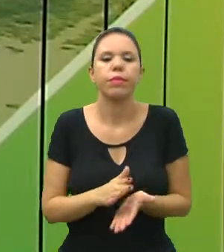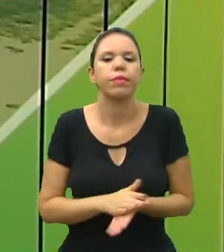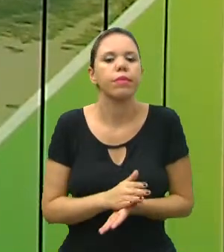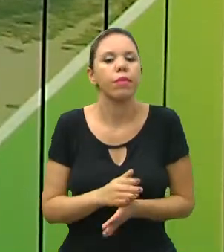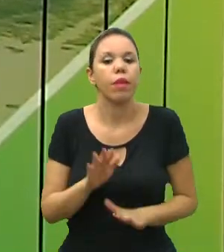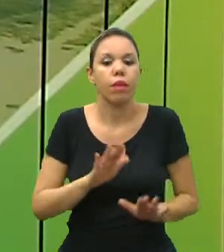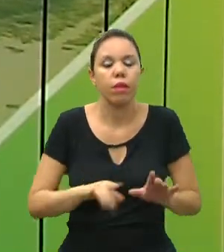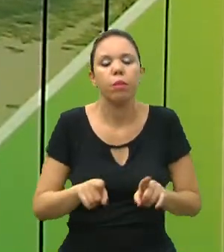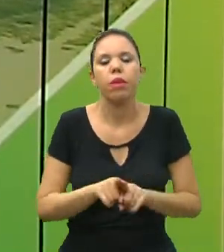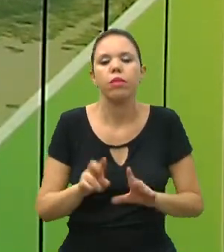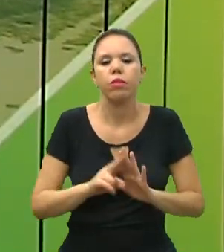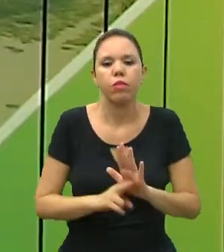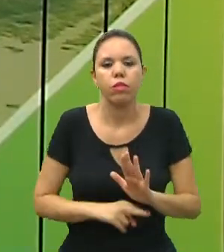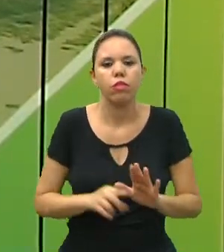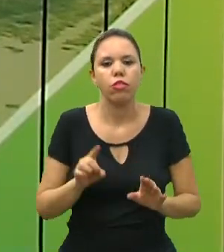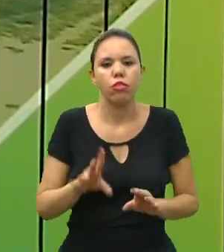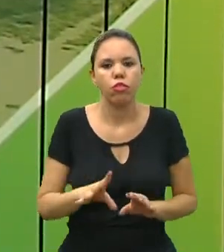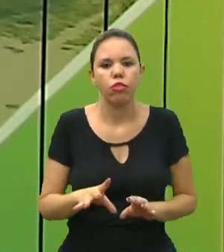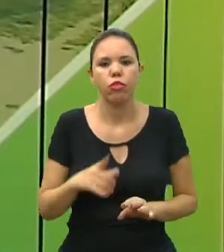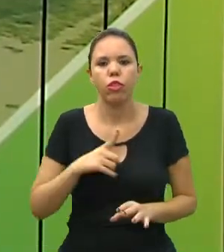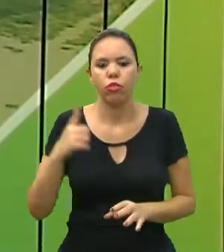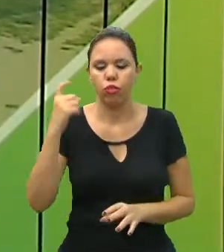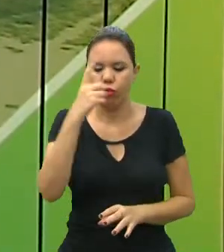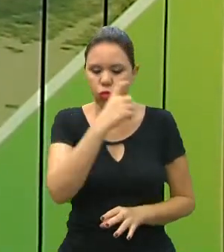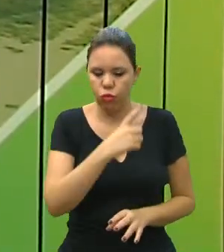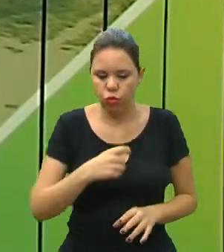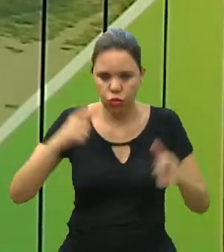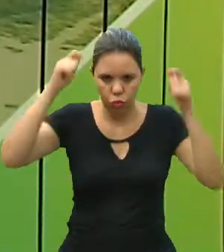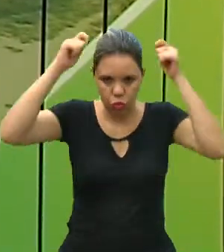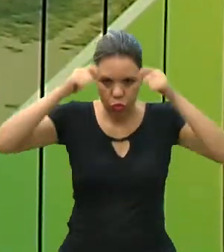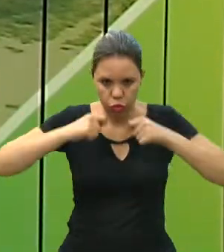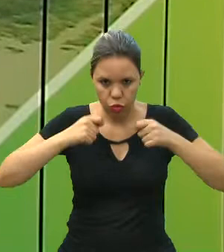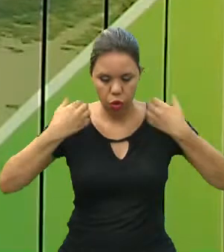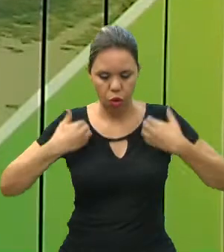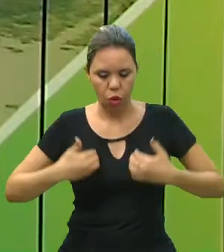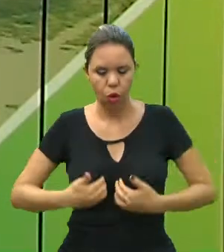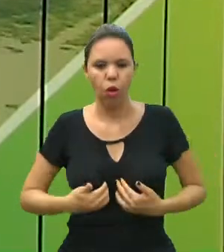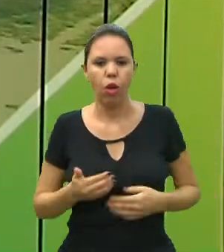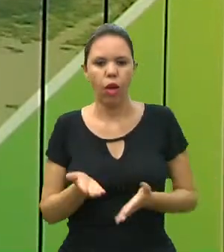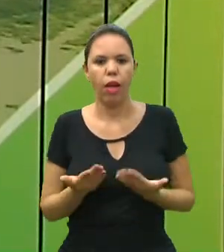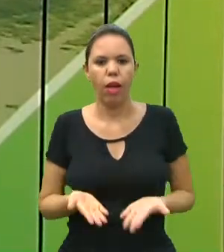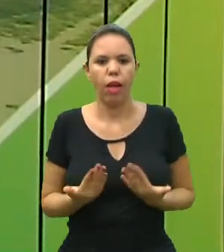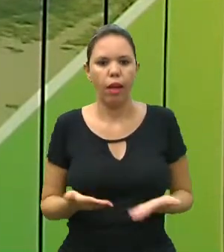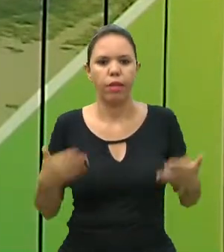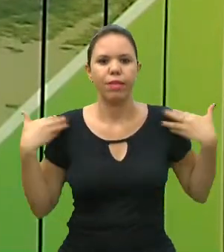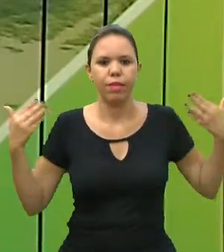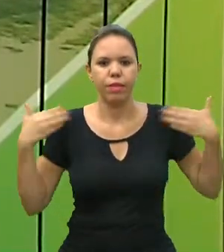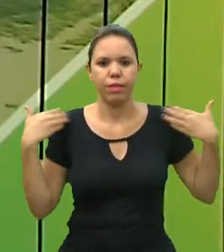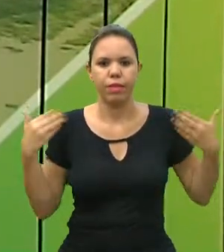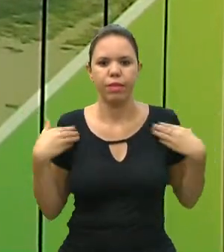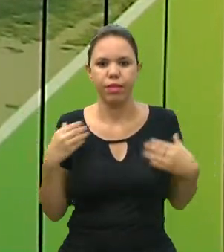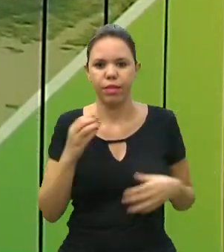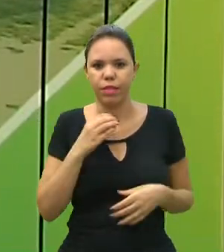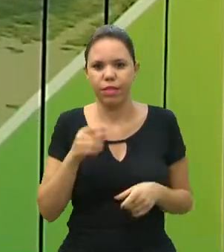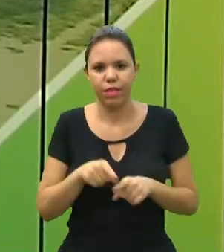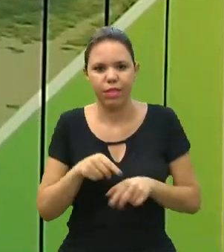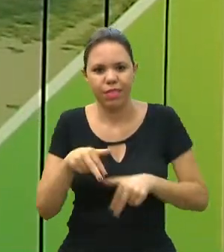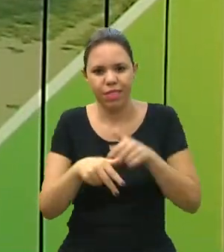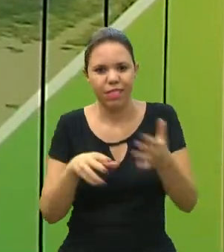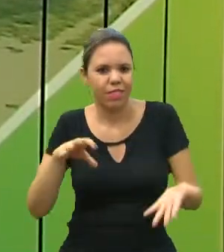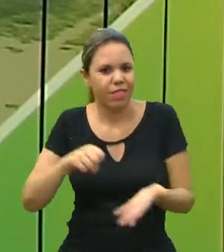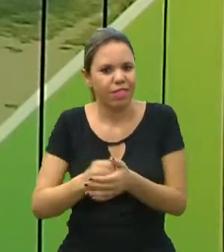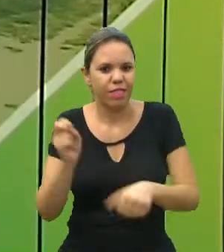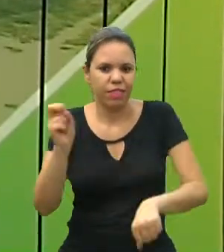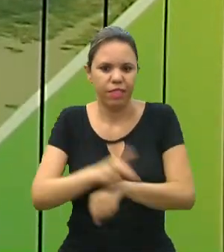mãos. Com toda a precaução, então, é só separar o repelente, o seu boné e roupas confortáveis para o passeio e correr